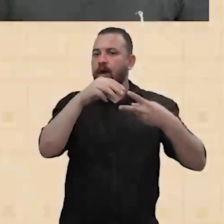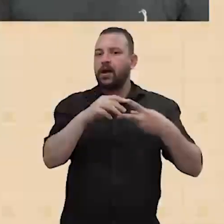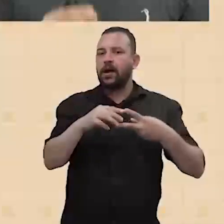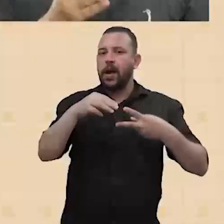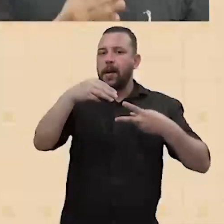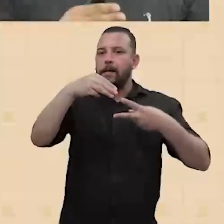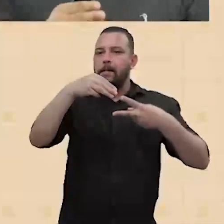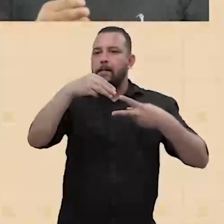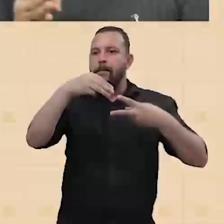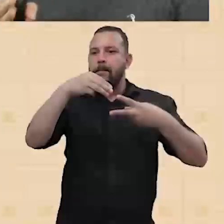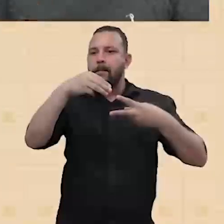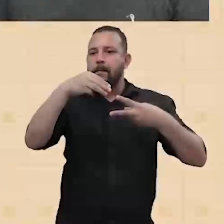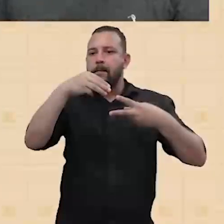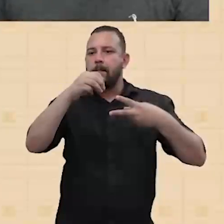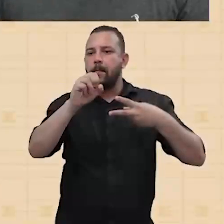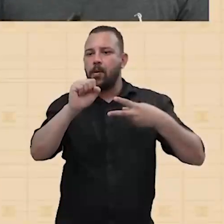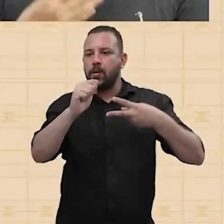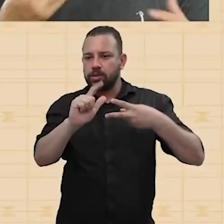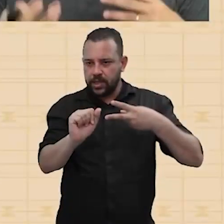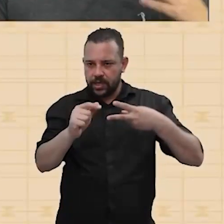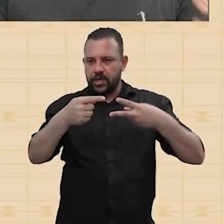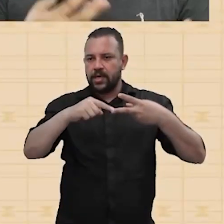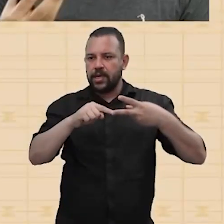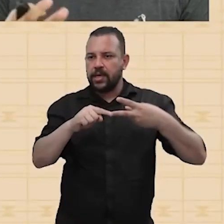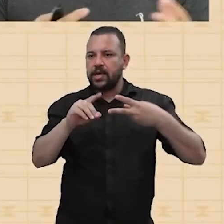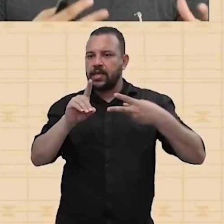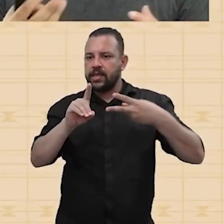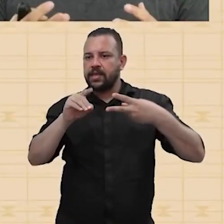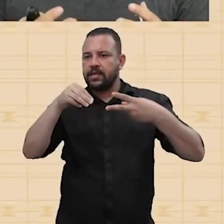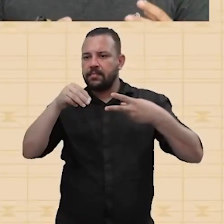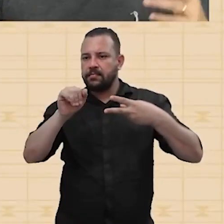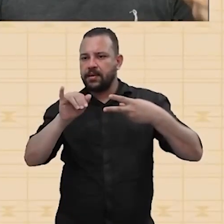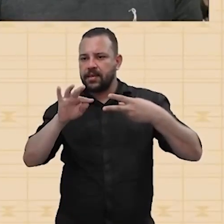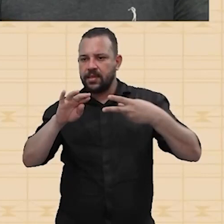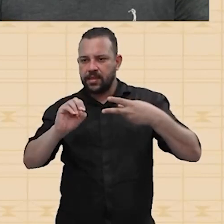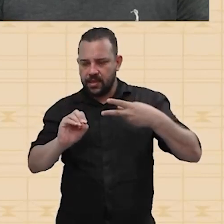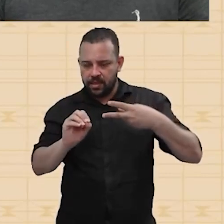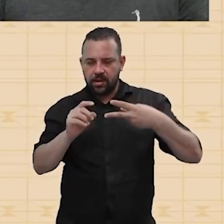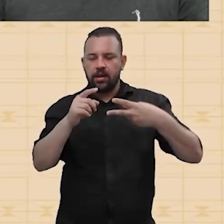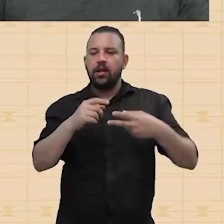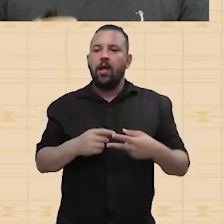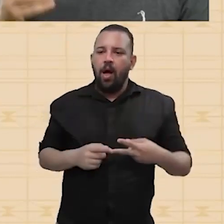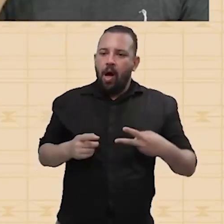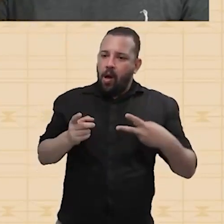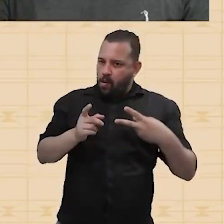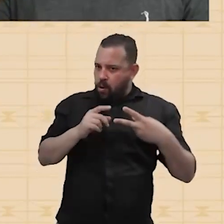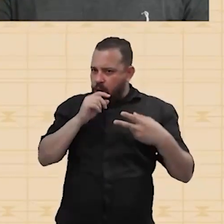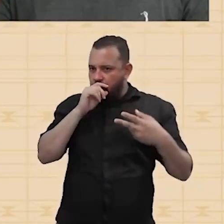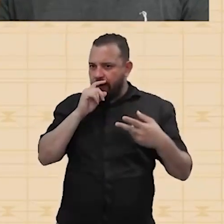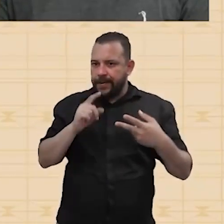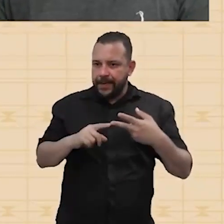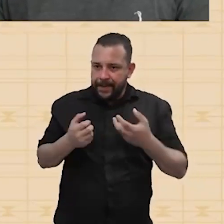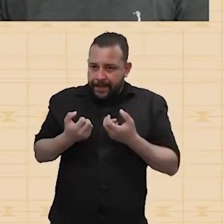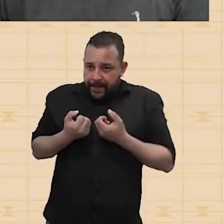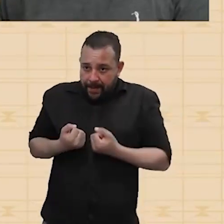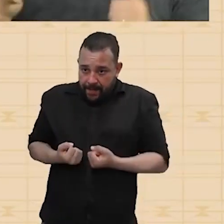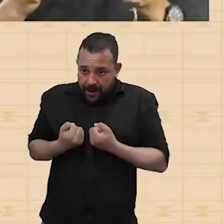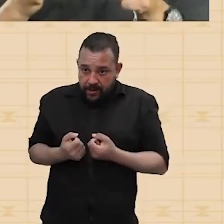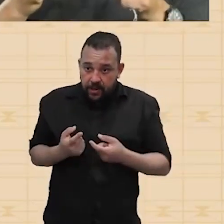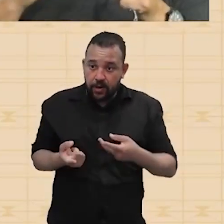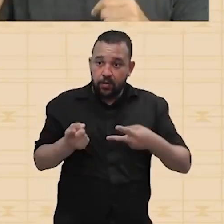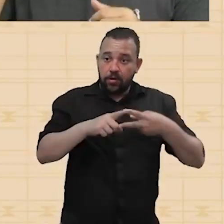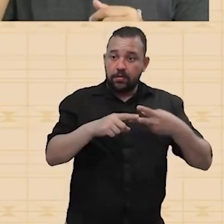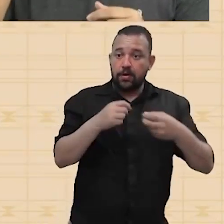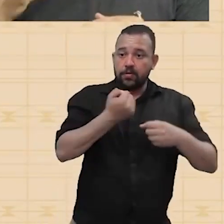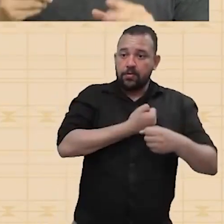Moseley e Dmitry Mendeleev, que organizaram a tabela periódica. Um pela massa e um pelo número atômico,